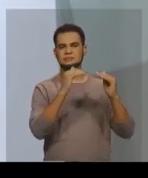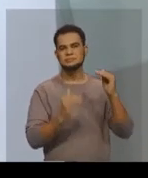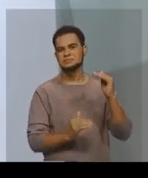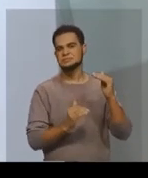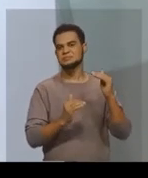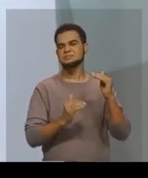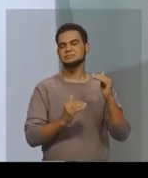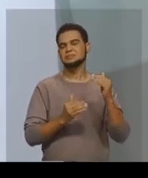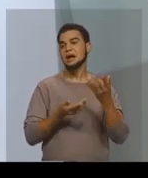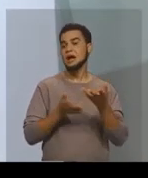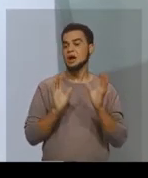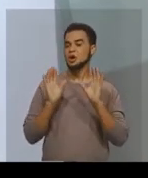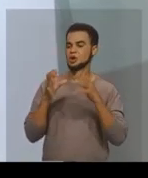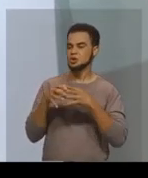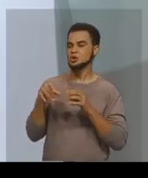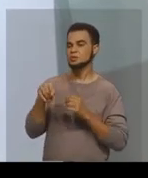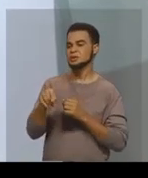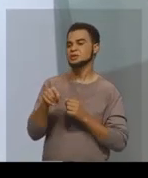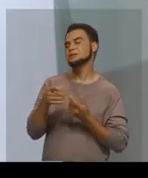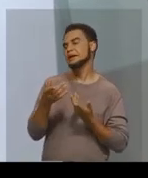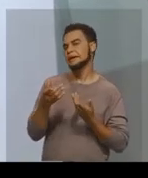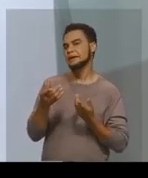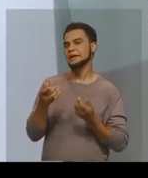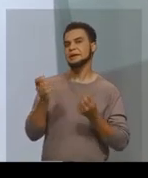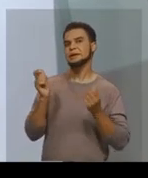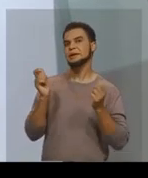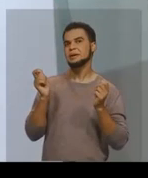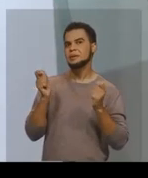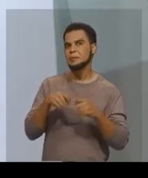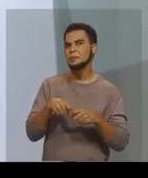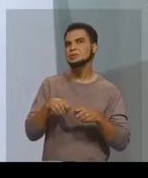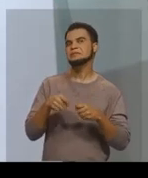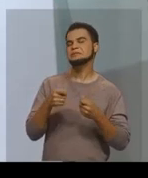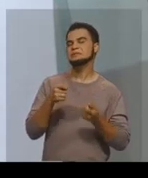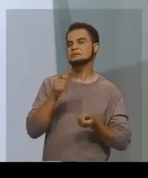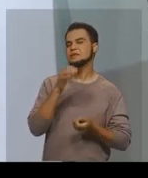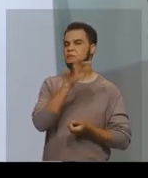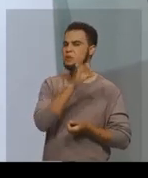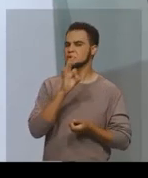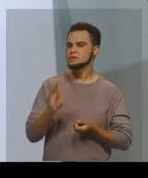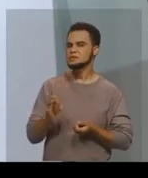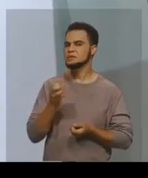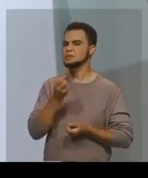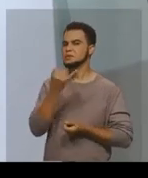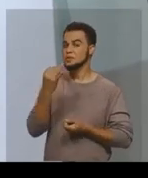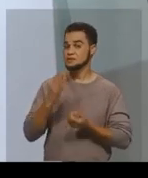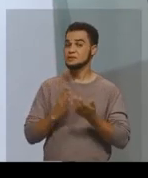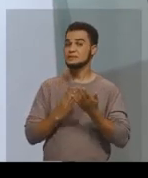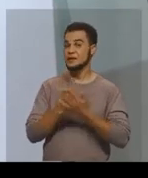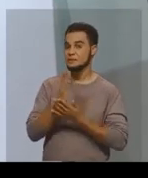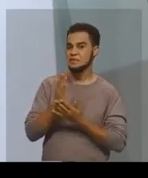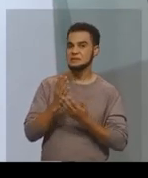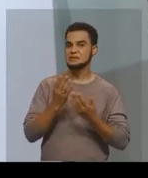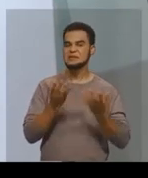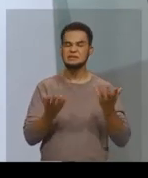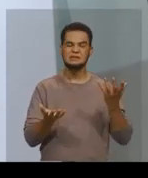O time tem tantos % para ser o campeão. A gente ouve isso muito mais